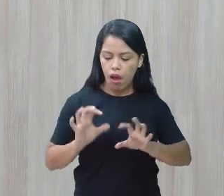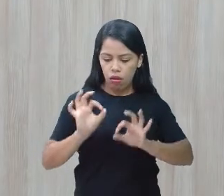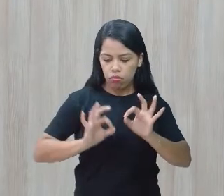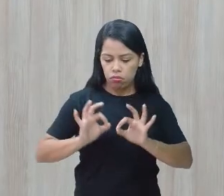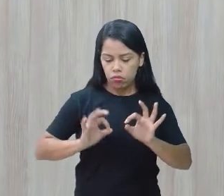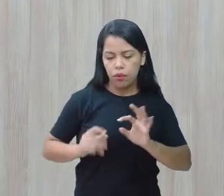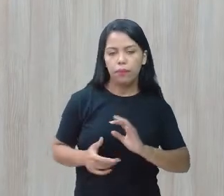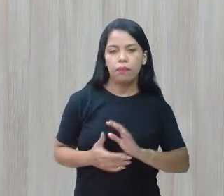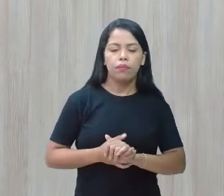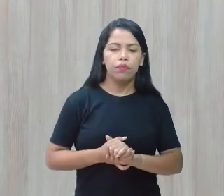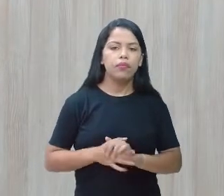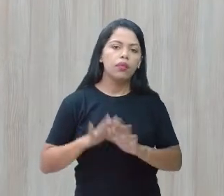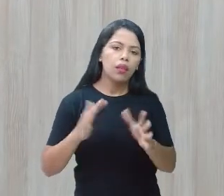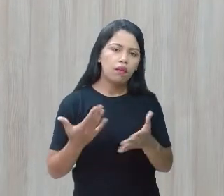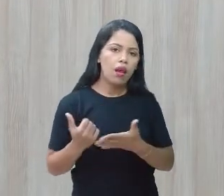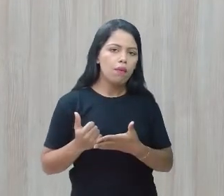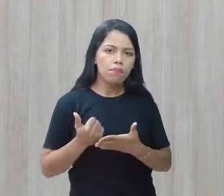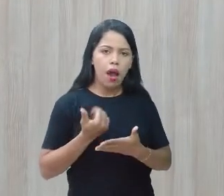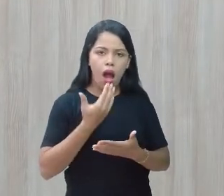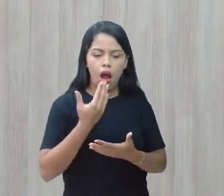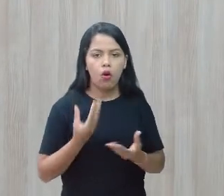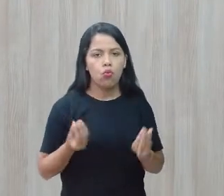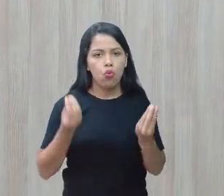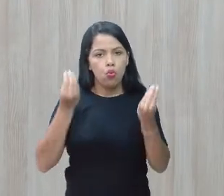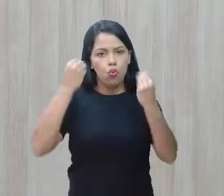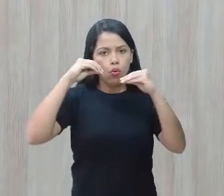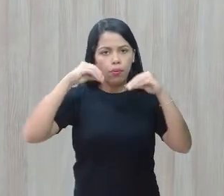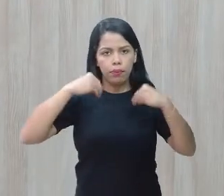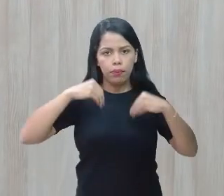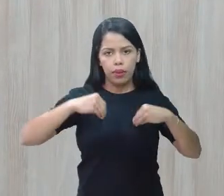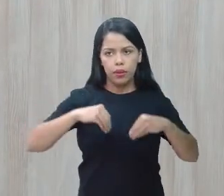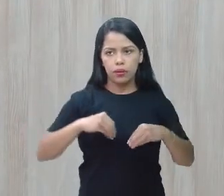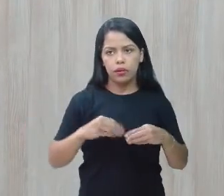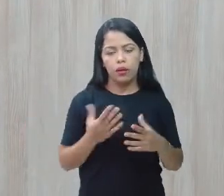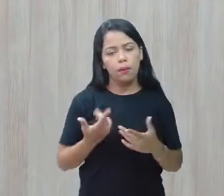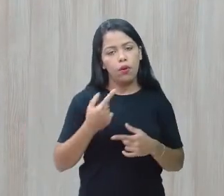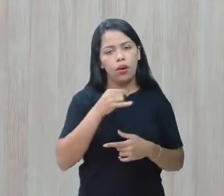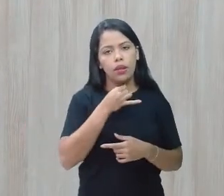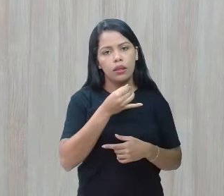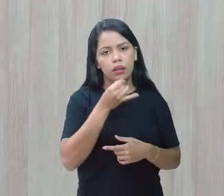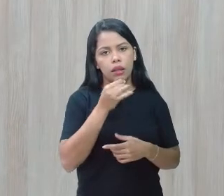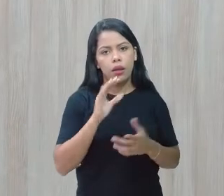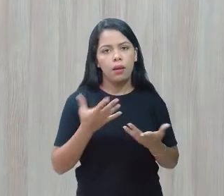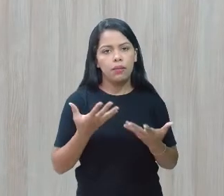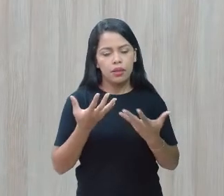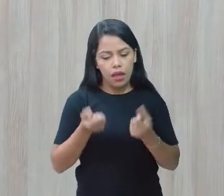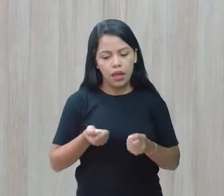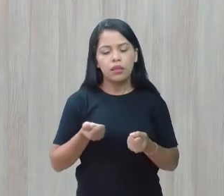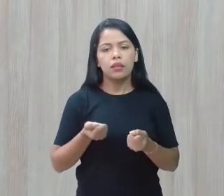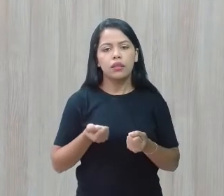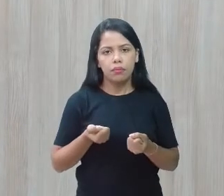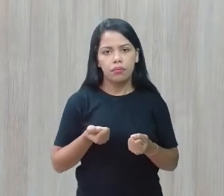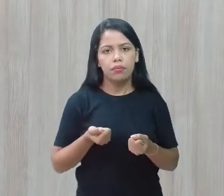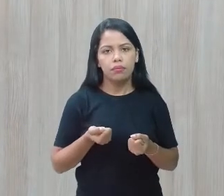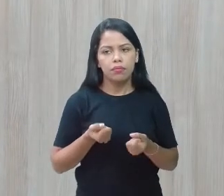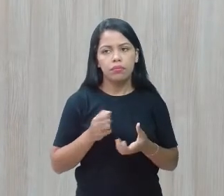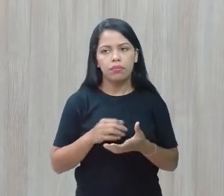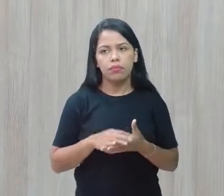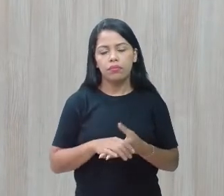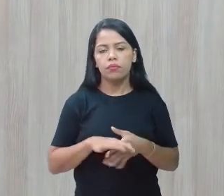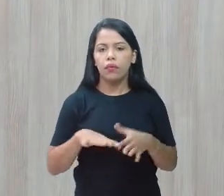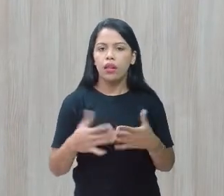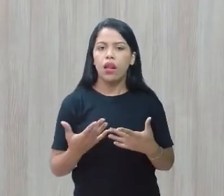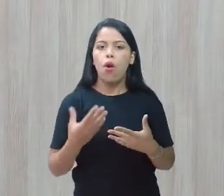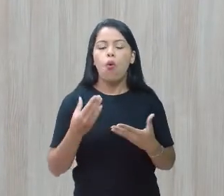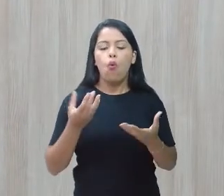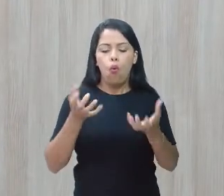de um alimento, ele ajudou a preparar, mas na hora de servir, ele também precisa receber esse alimento. Então, é uma comparação para vocês